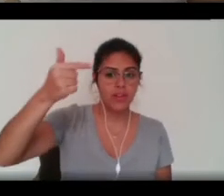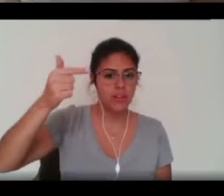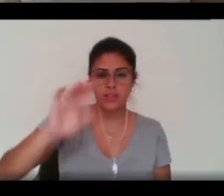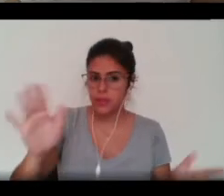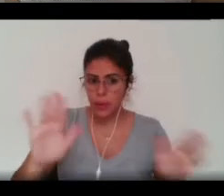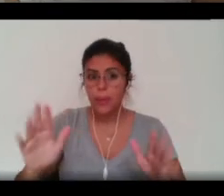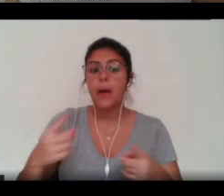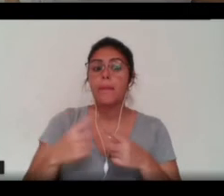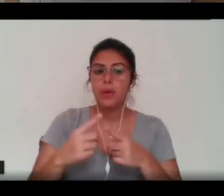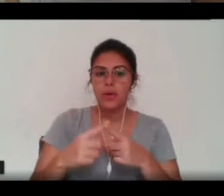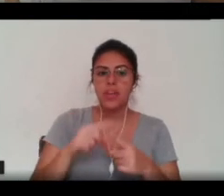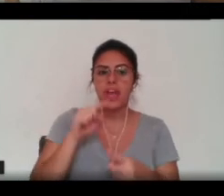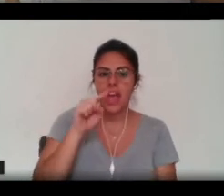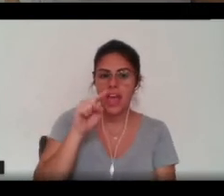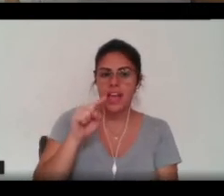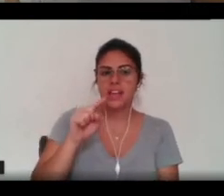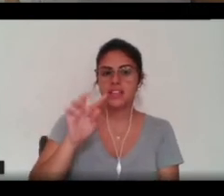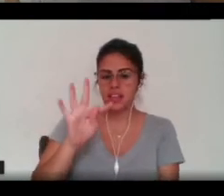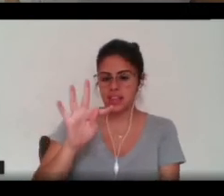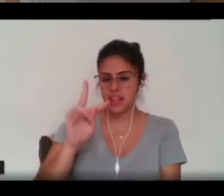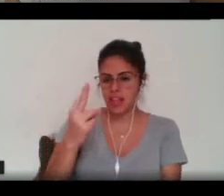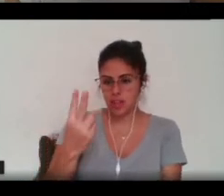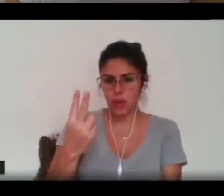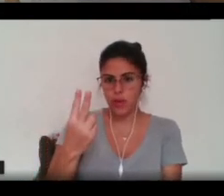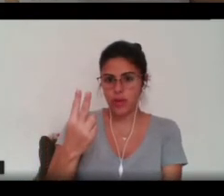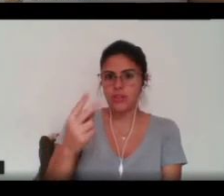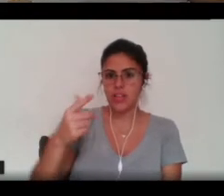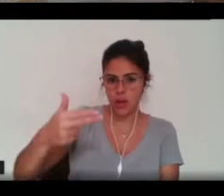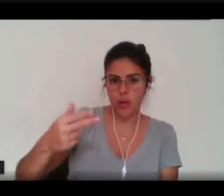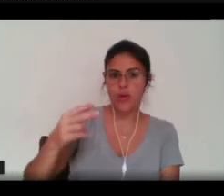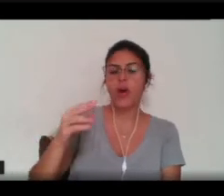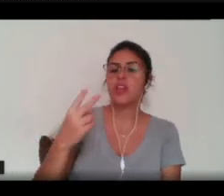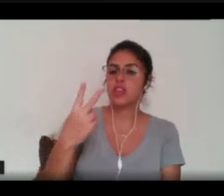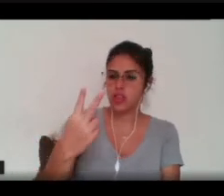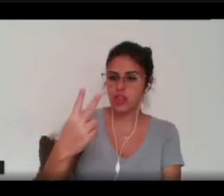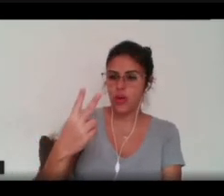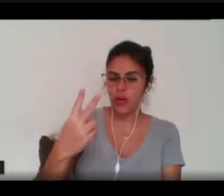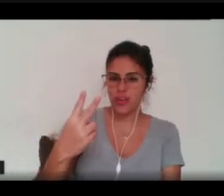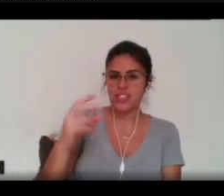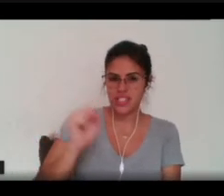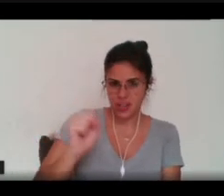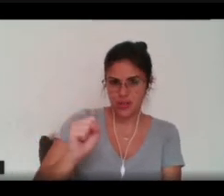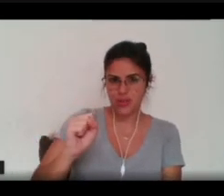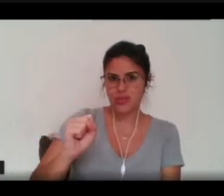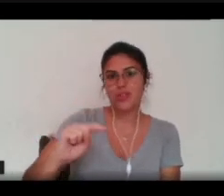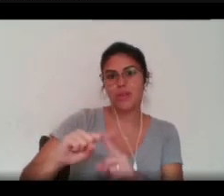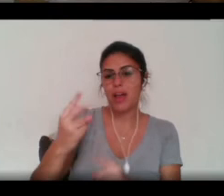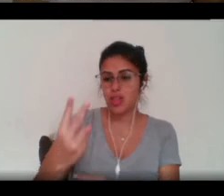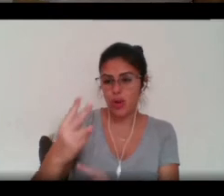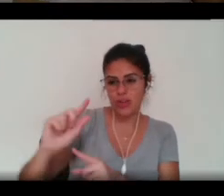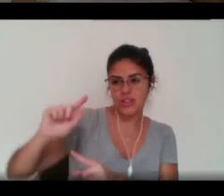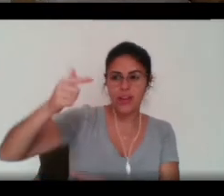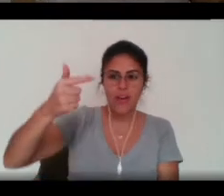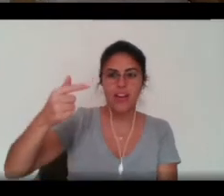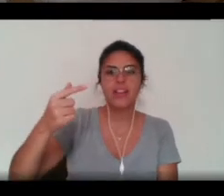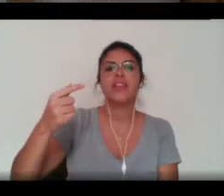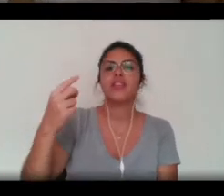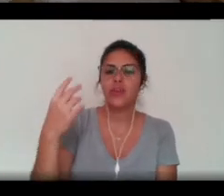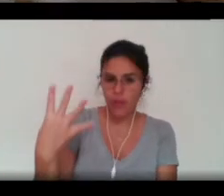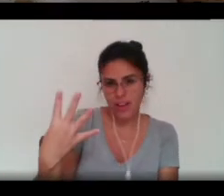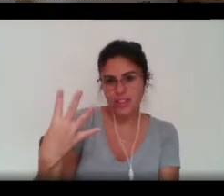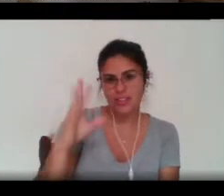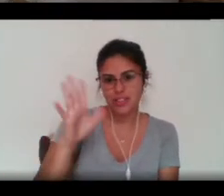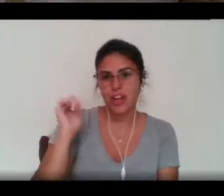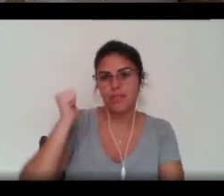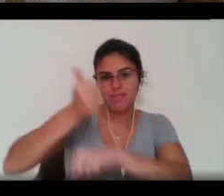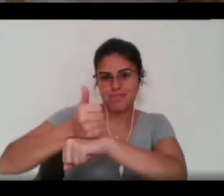segundos. Aí eu já botei 4 segundos ao quadrado. Não, entendi. Obrigado. Nada. Já achei que eu